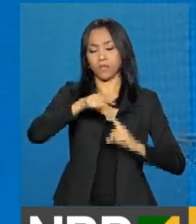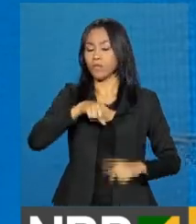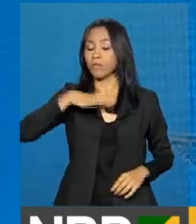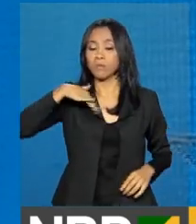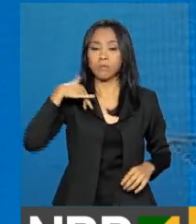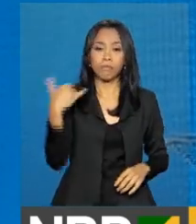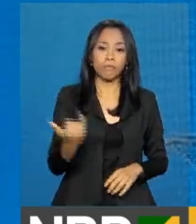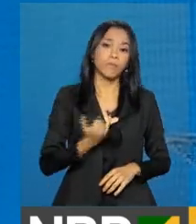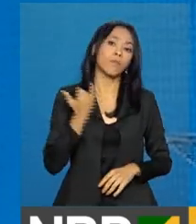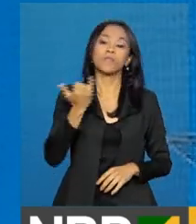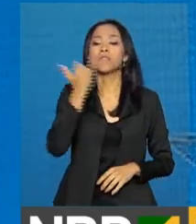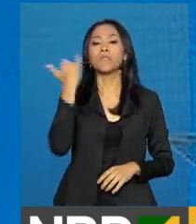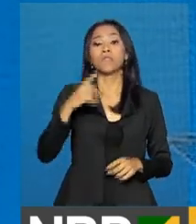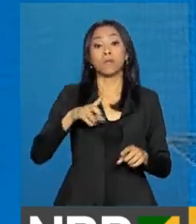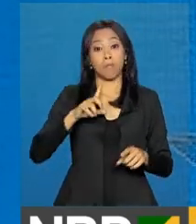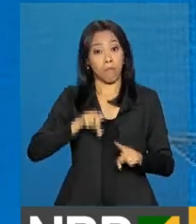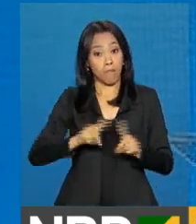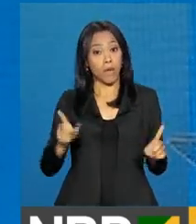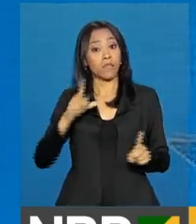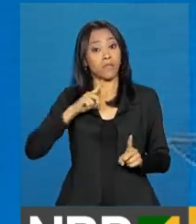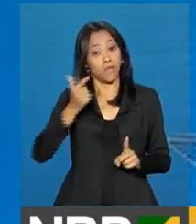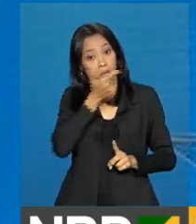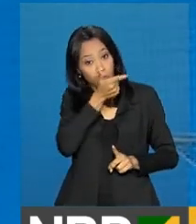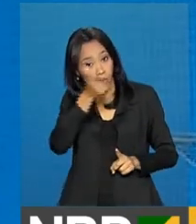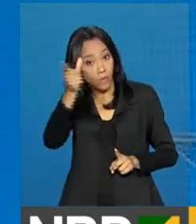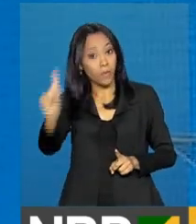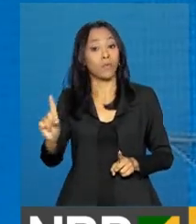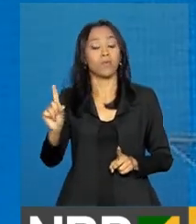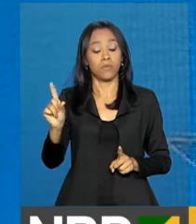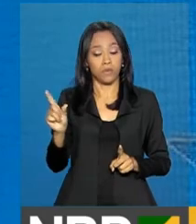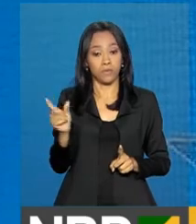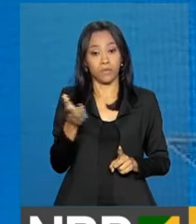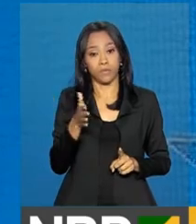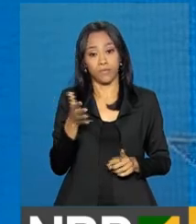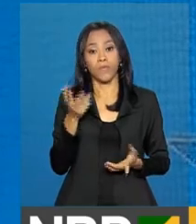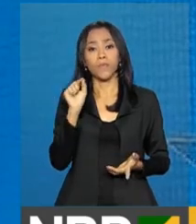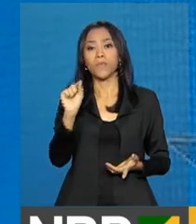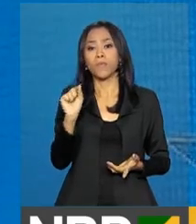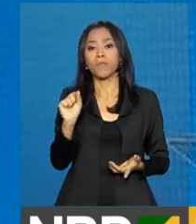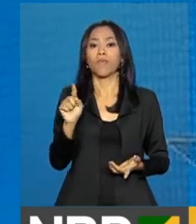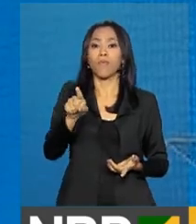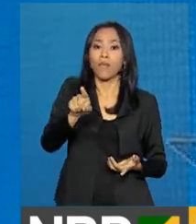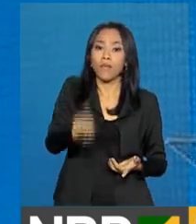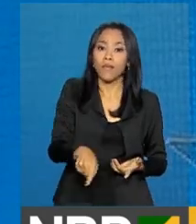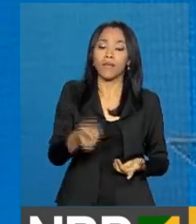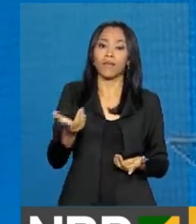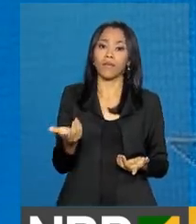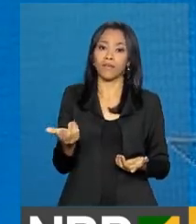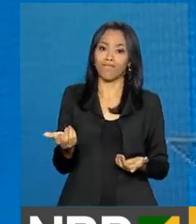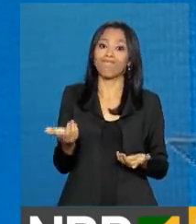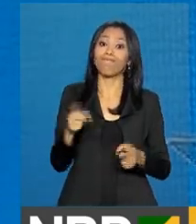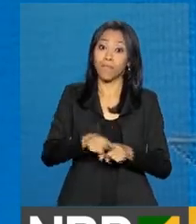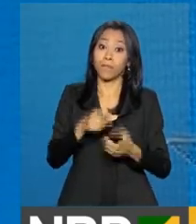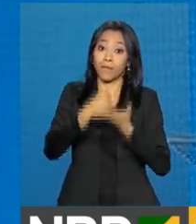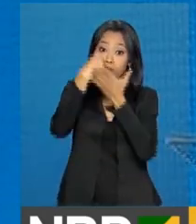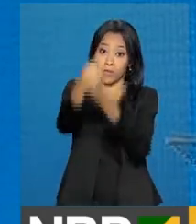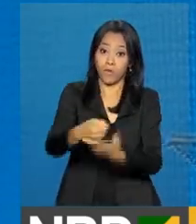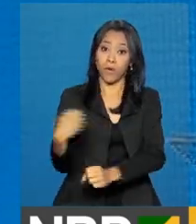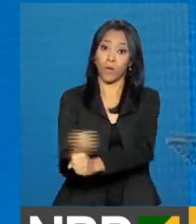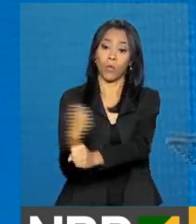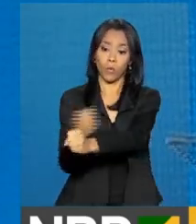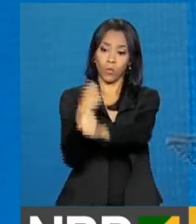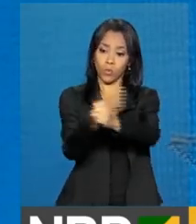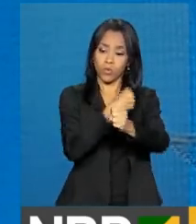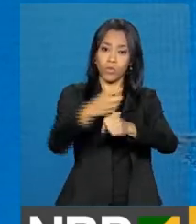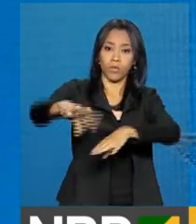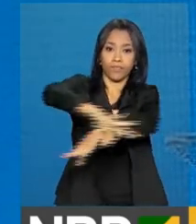extraordinária. Mas há uma outra vertente deste ângulo social, que é prestigiar a construção civil. E a construção civil